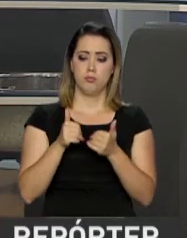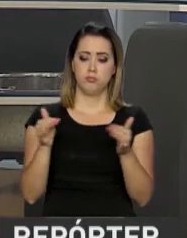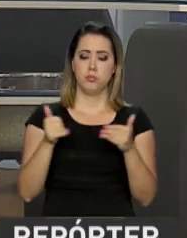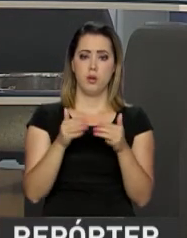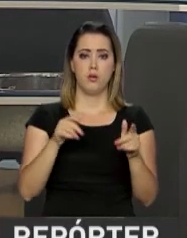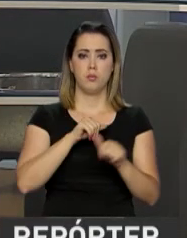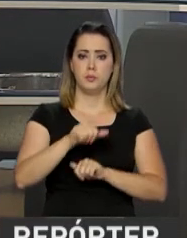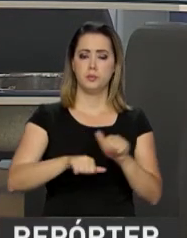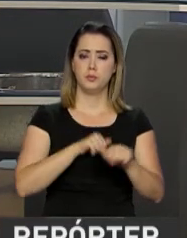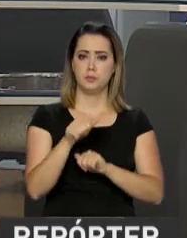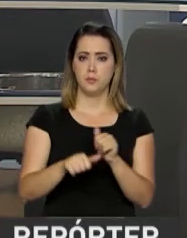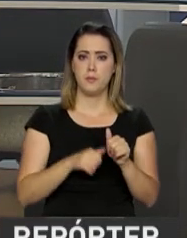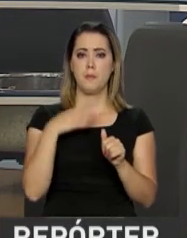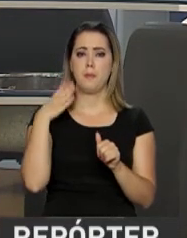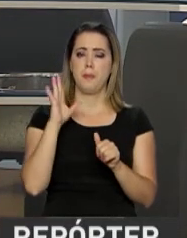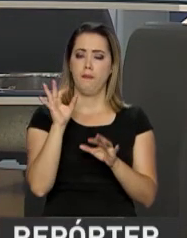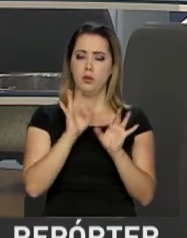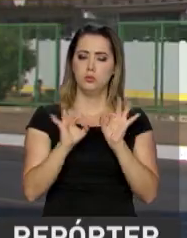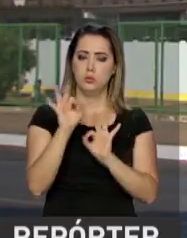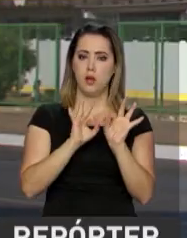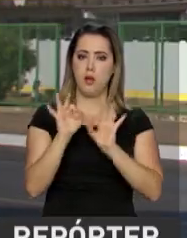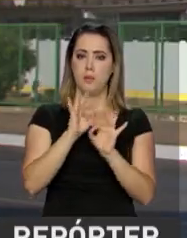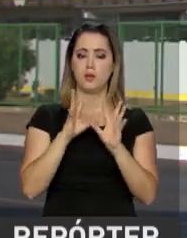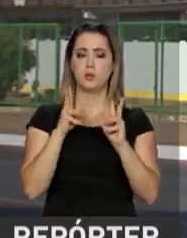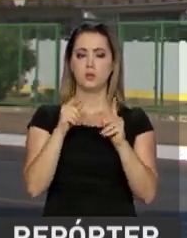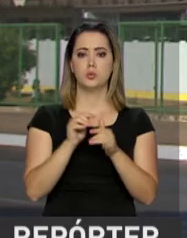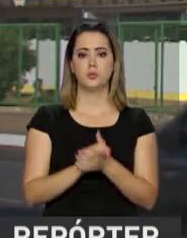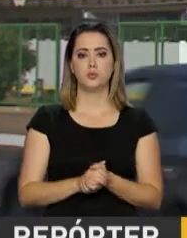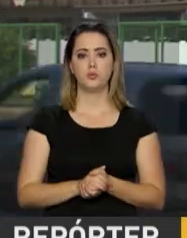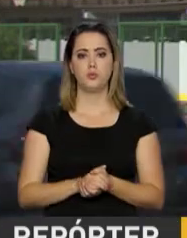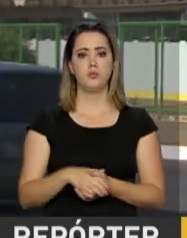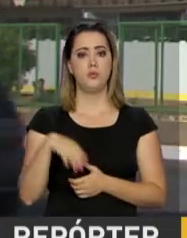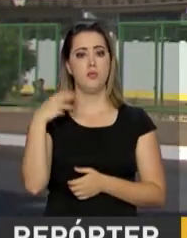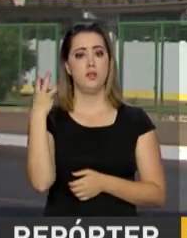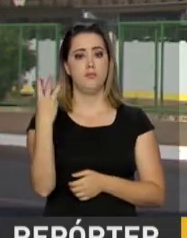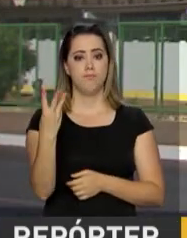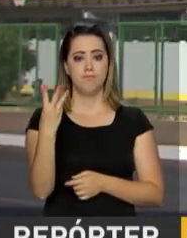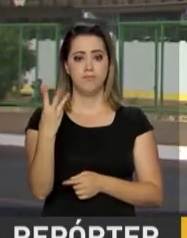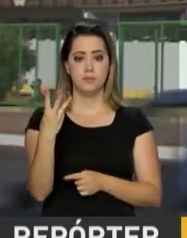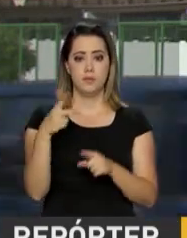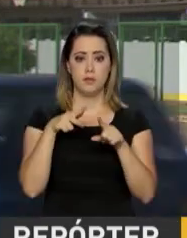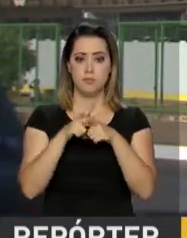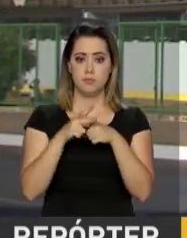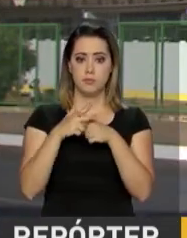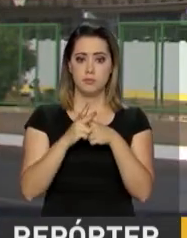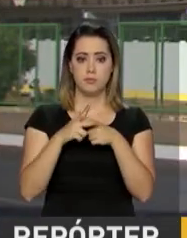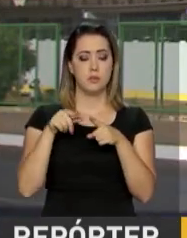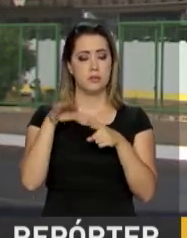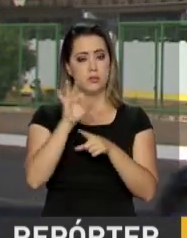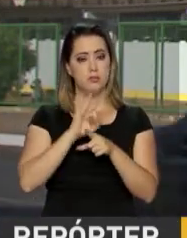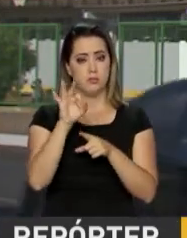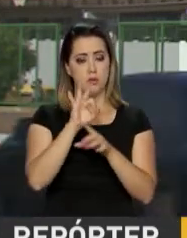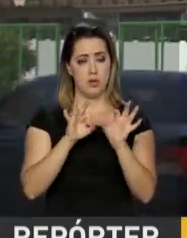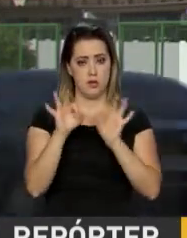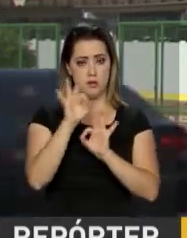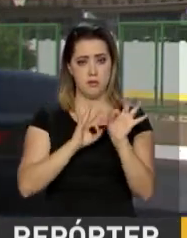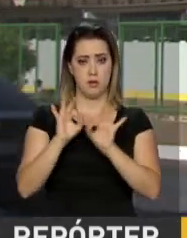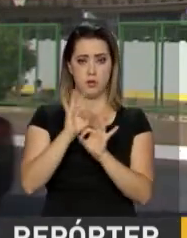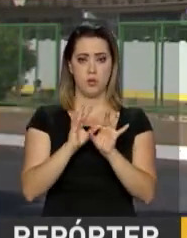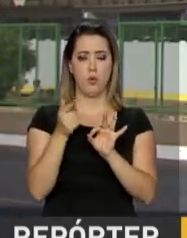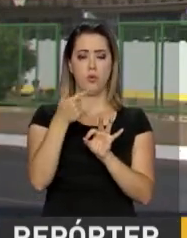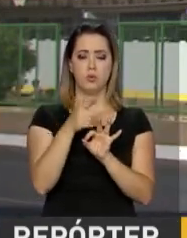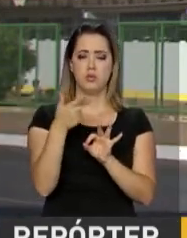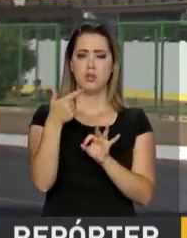partir de mudanças que estão sendo formulados essa é a terceira revisão da política nacional de atenção básica outras